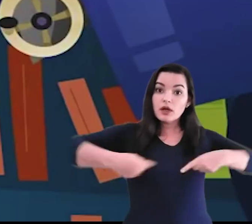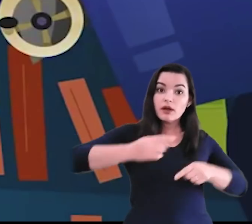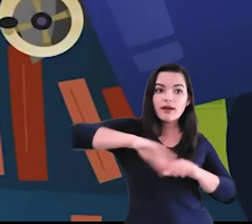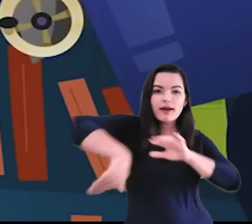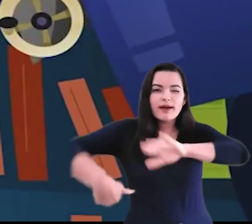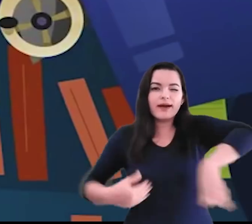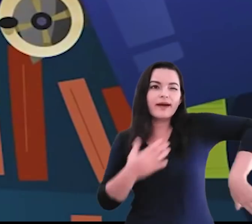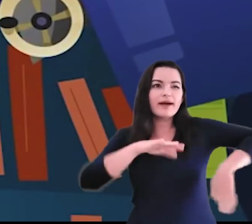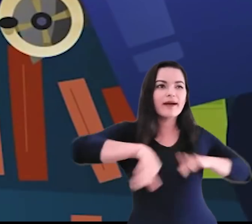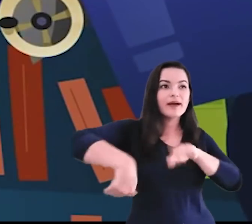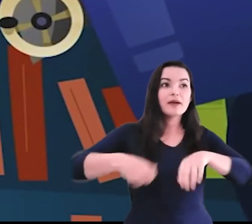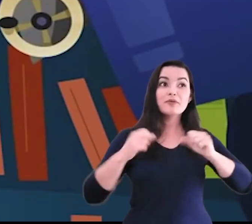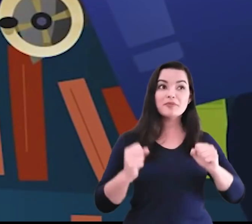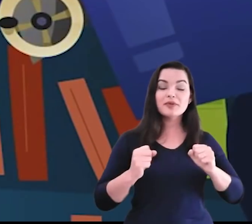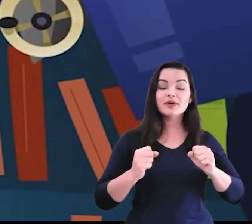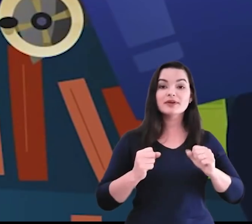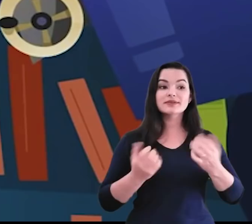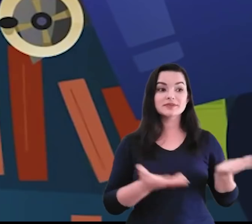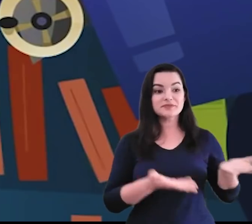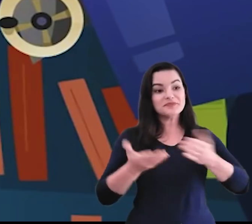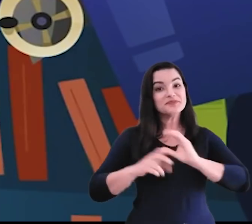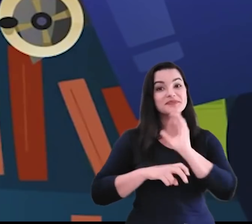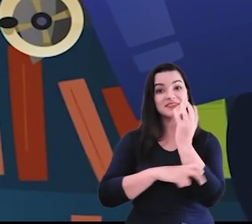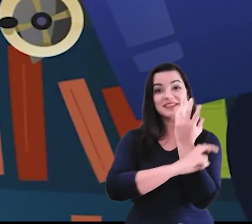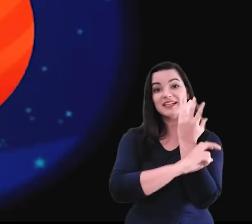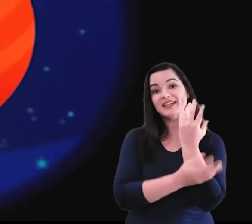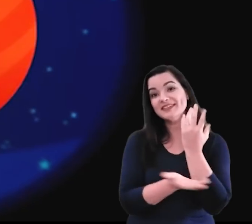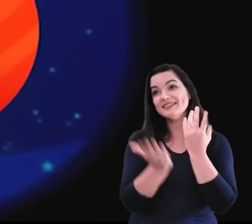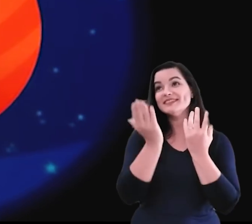Luna, o Cláudio também quer ver Marte.